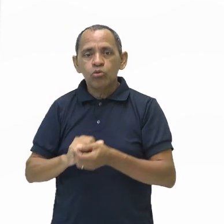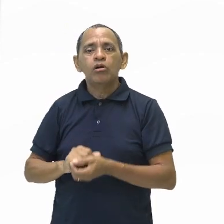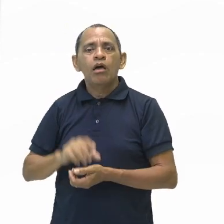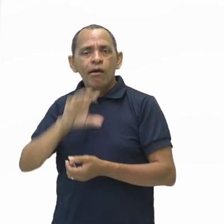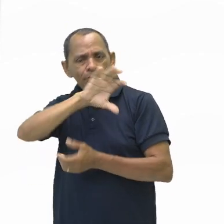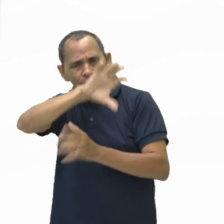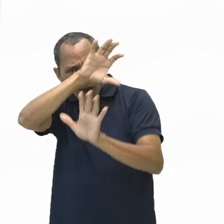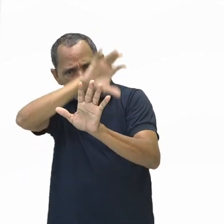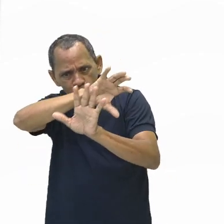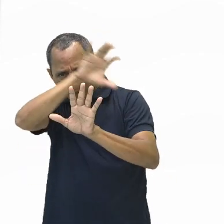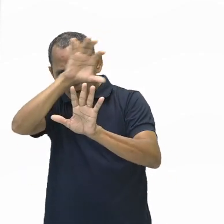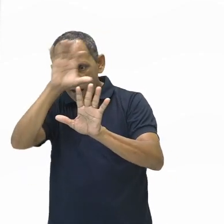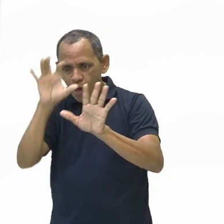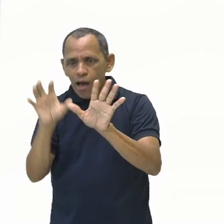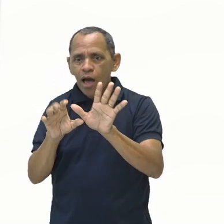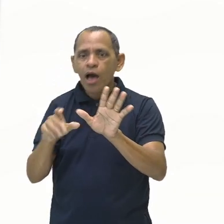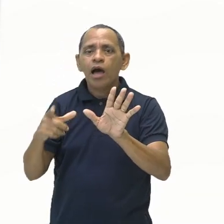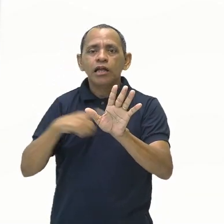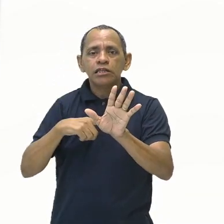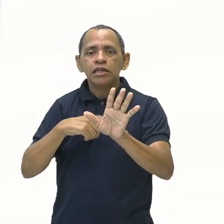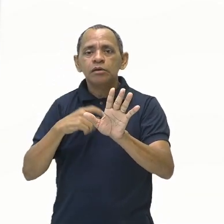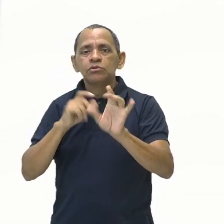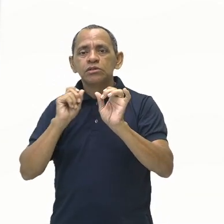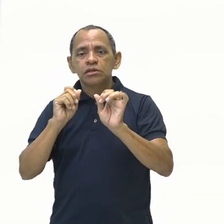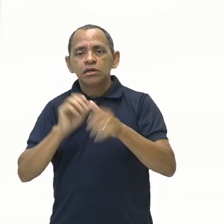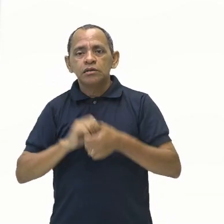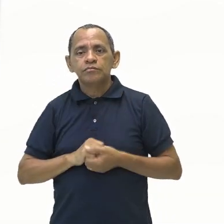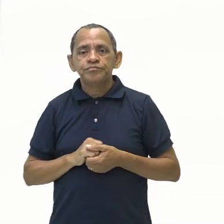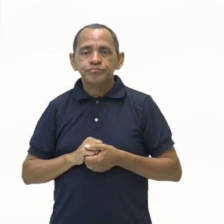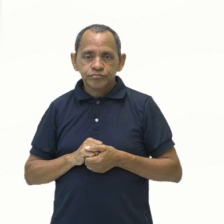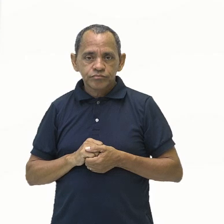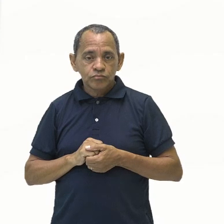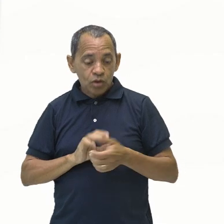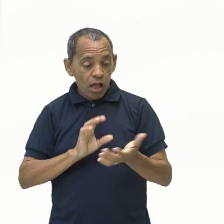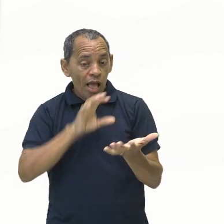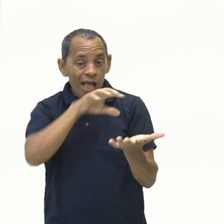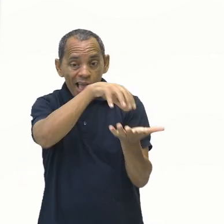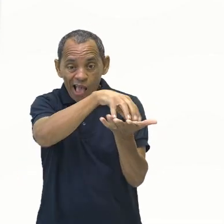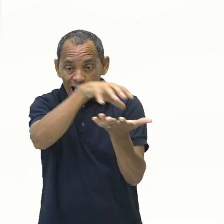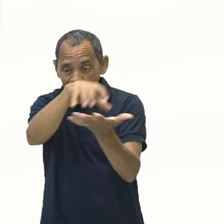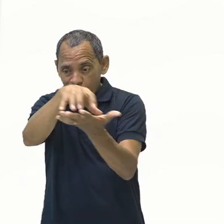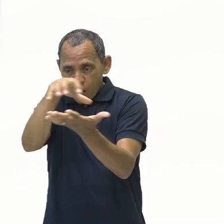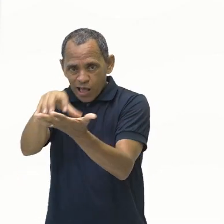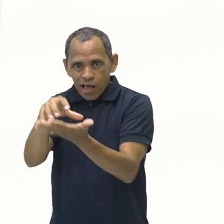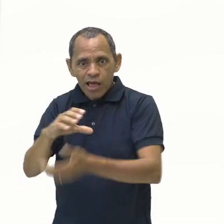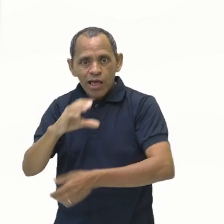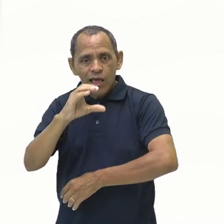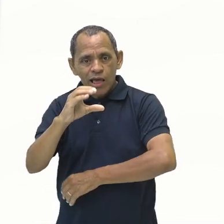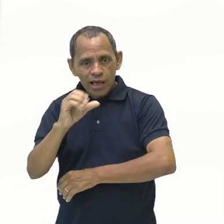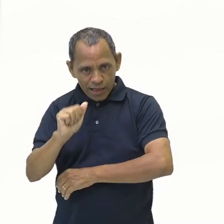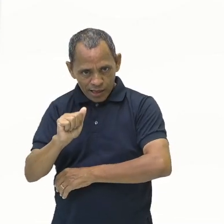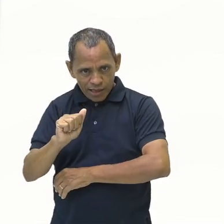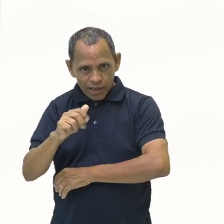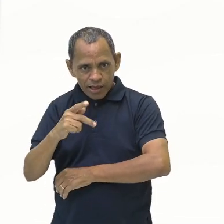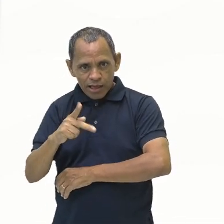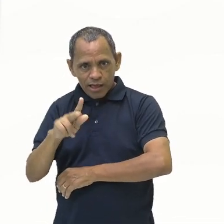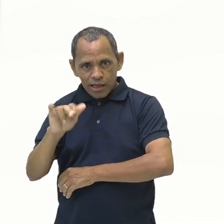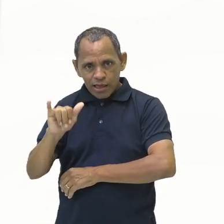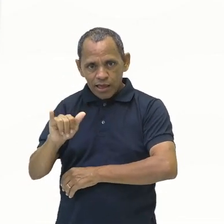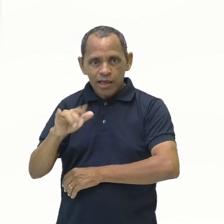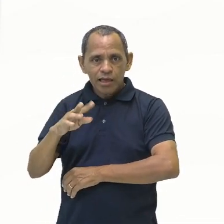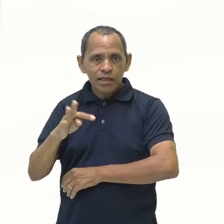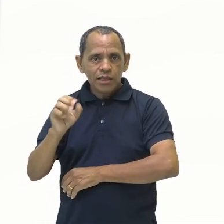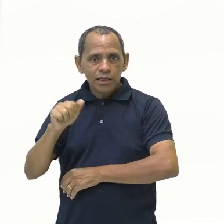pacto colonial. Então, nós temos as capitanias hereditárias. Lembrando que capitanias hereditárias